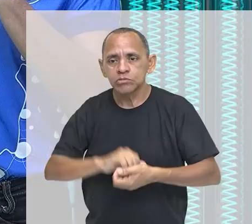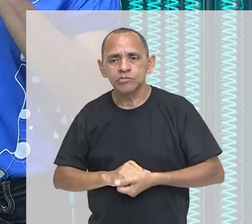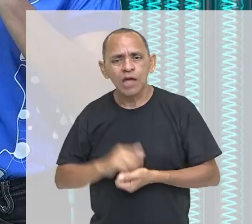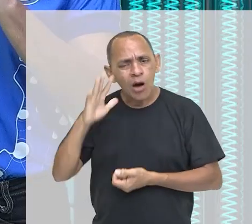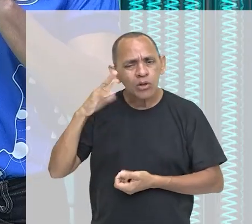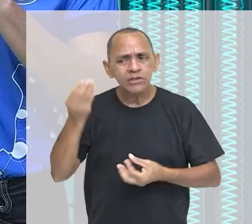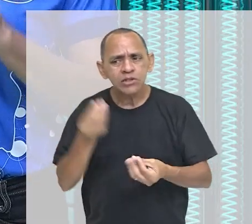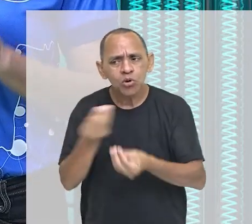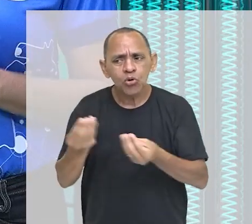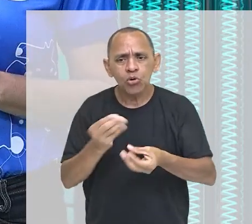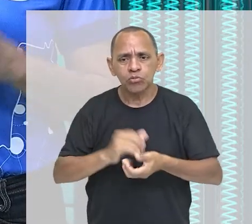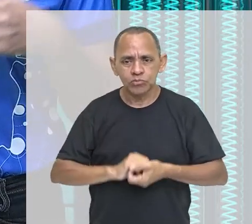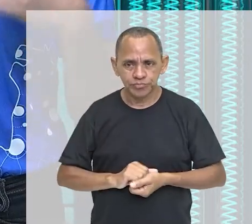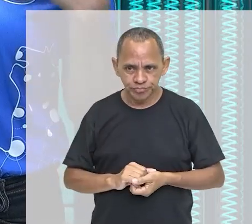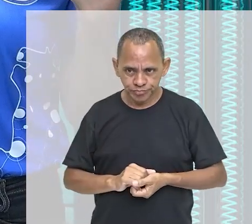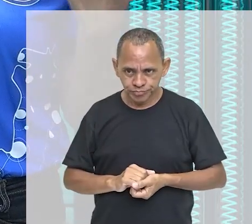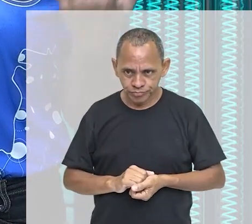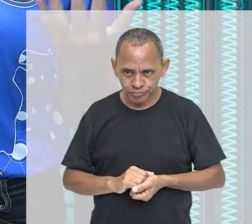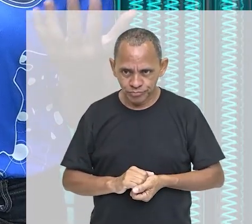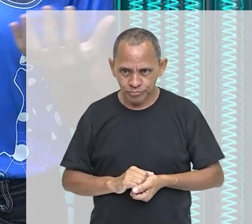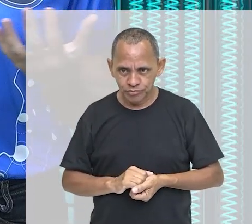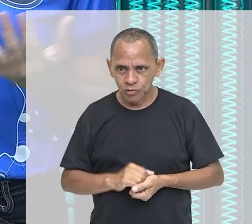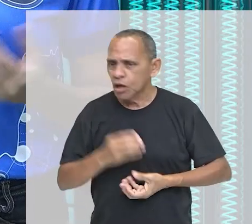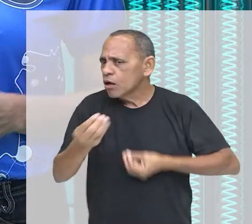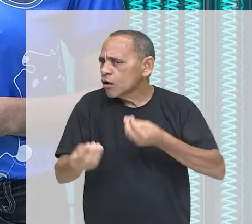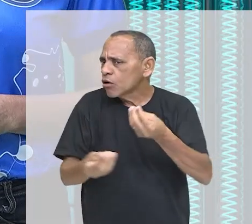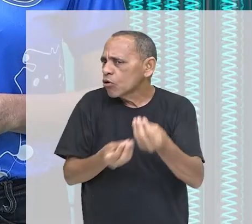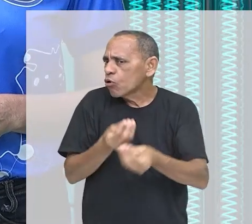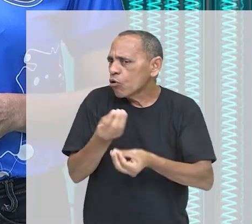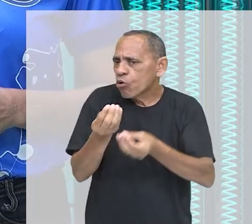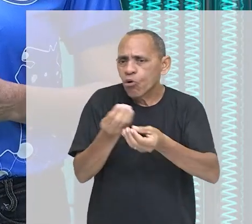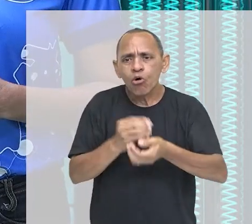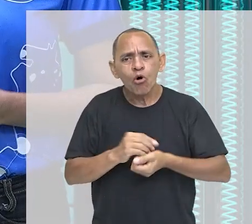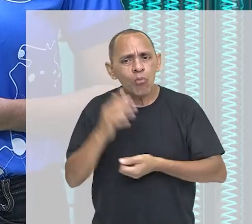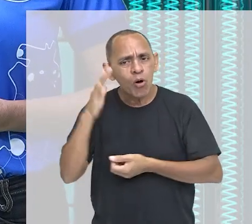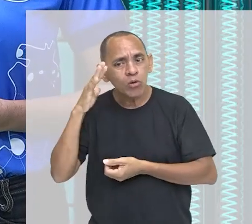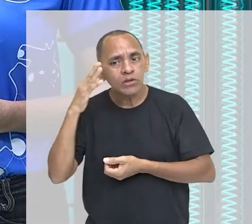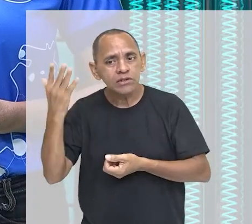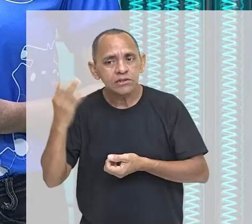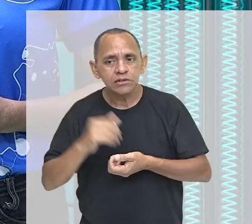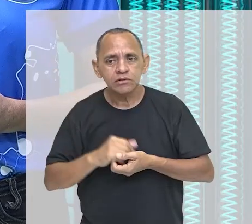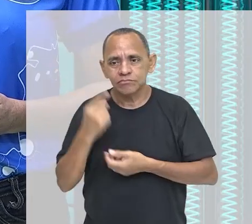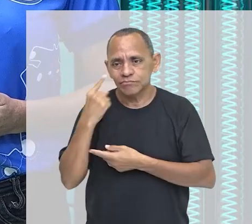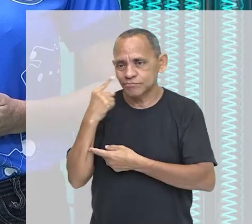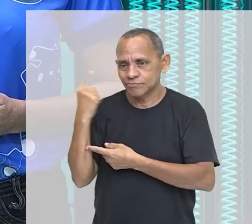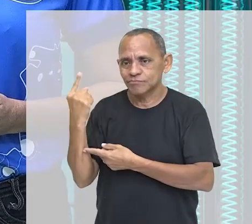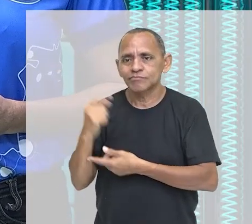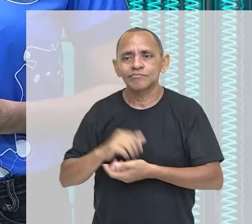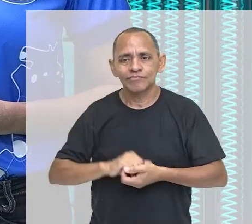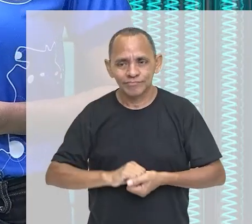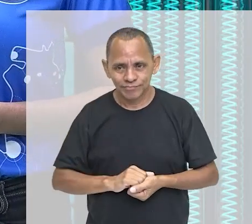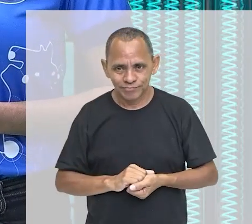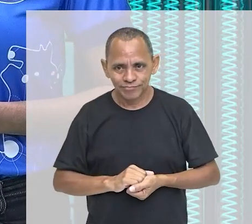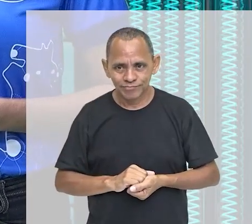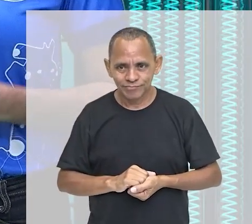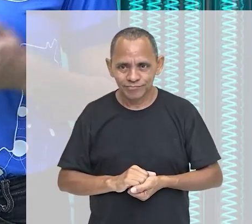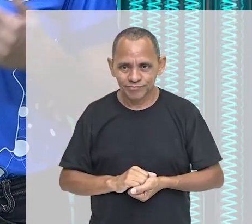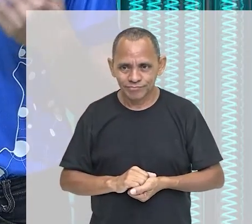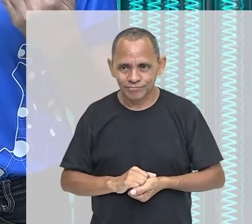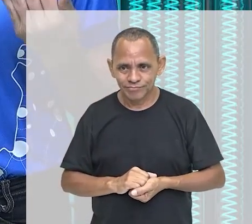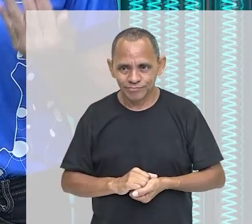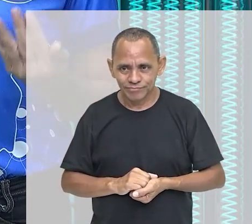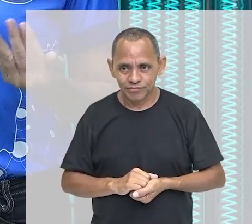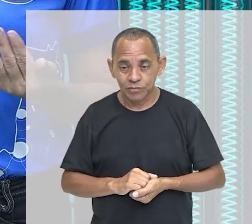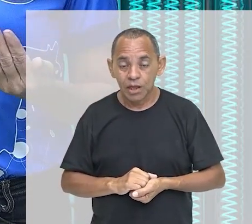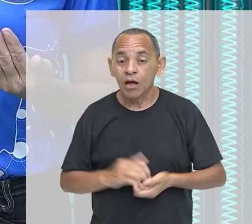tão pequenininho, né? Como é que será que foi essa expansão? Então, vamos descobrir. Então, vocês